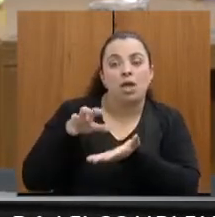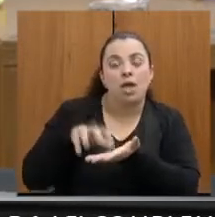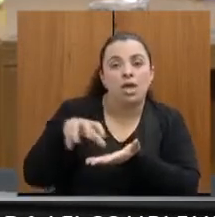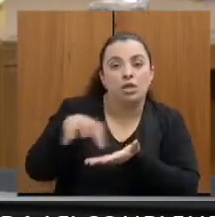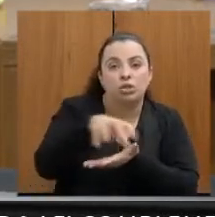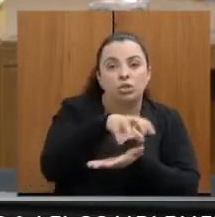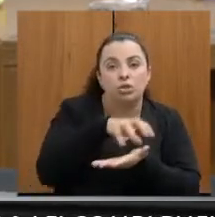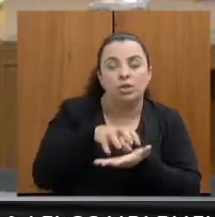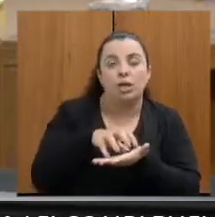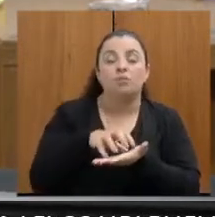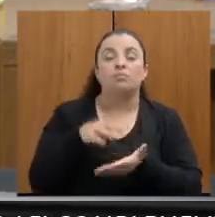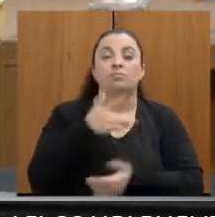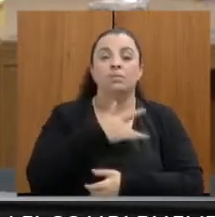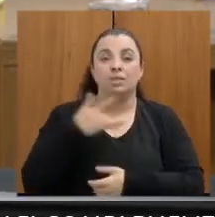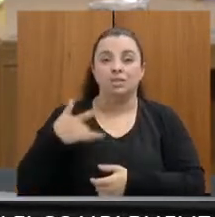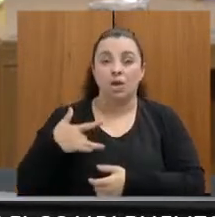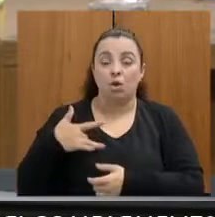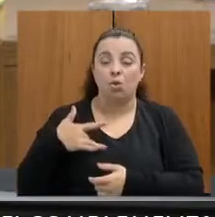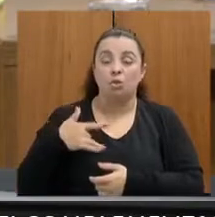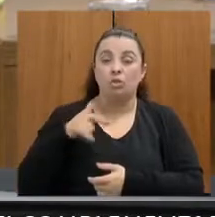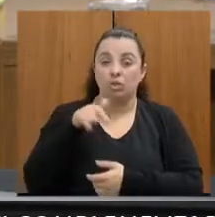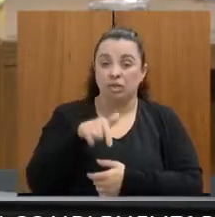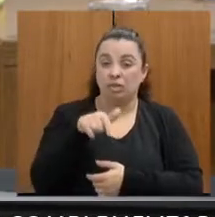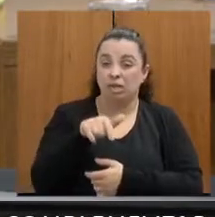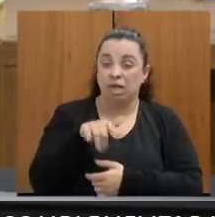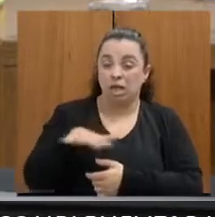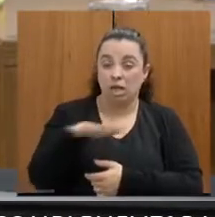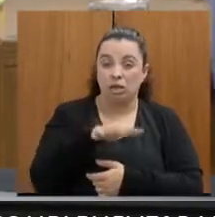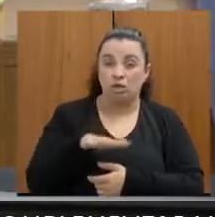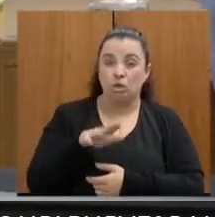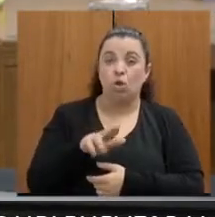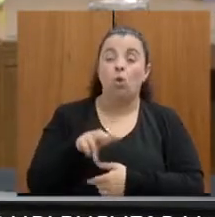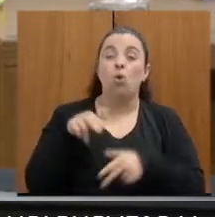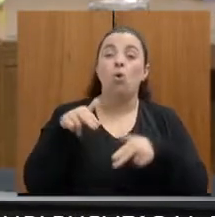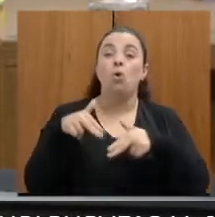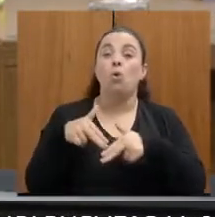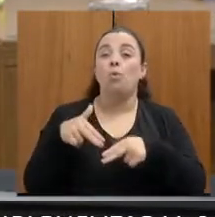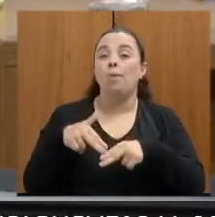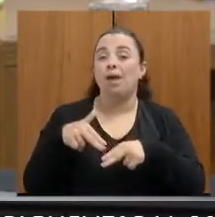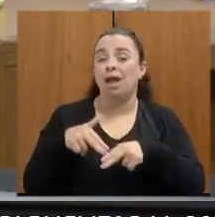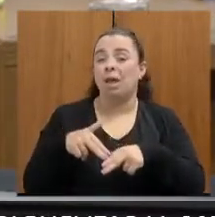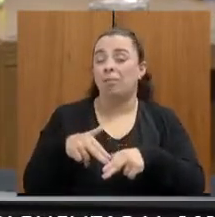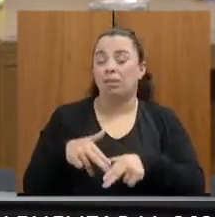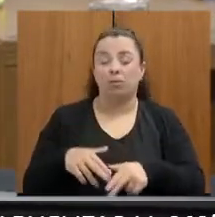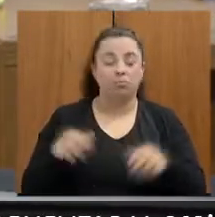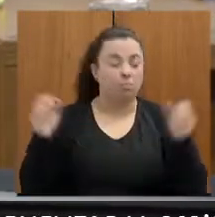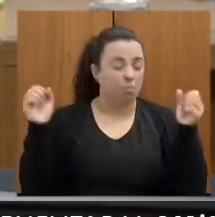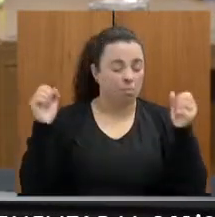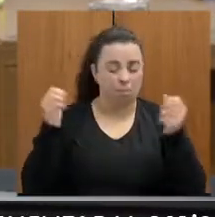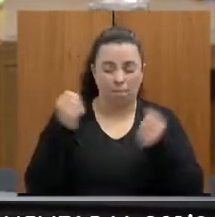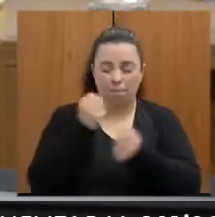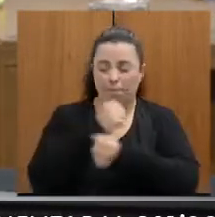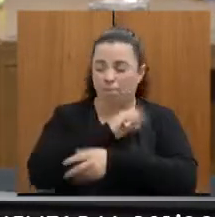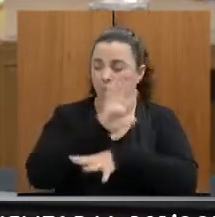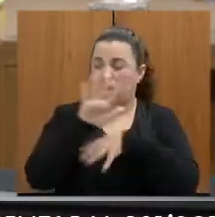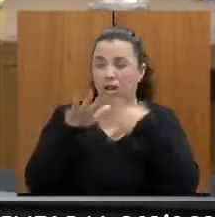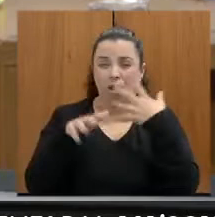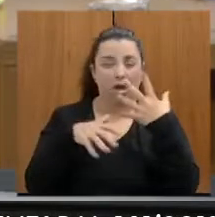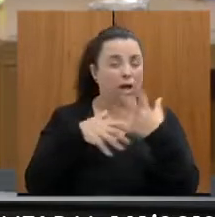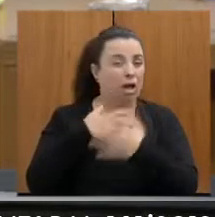através de Uberaba está o caos Esse é um fato porque lá tem um formato próprio